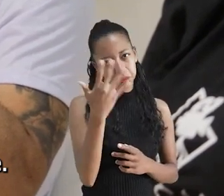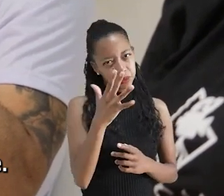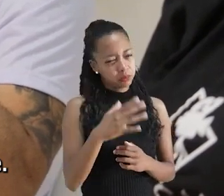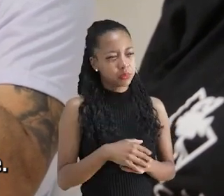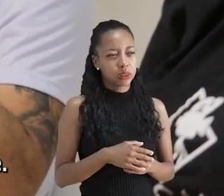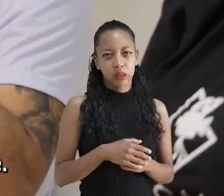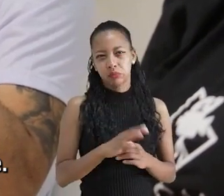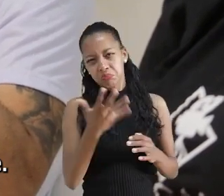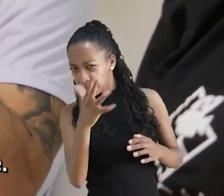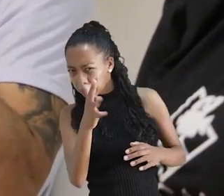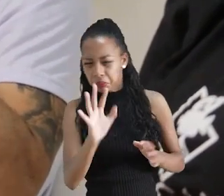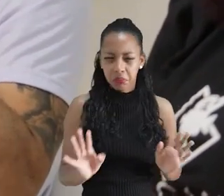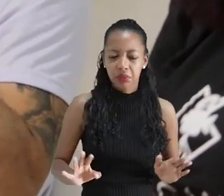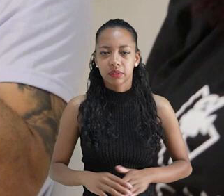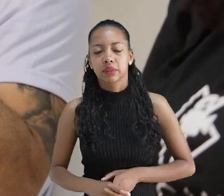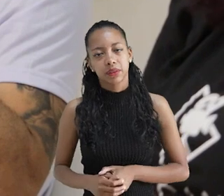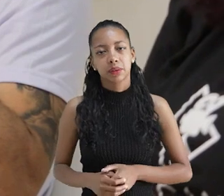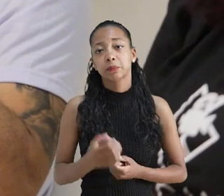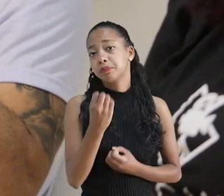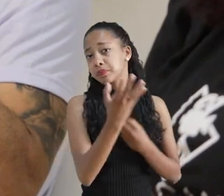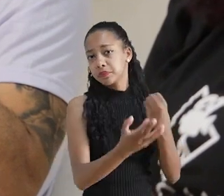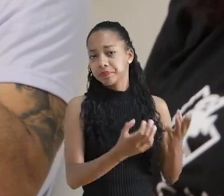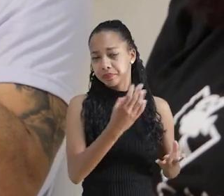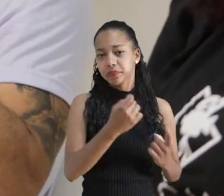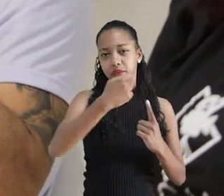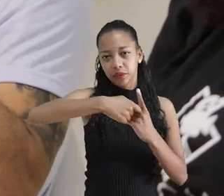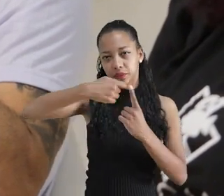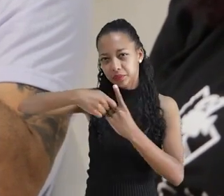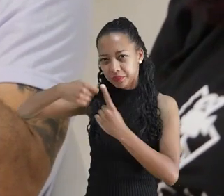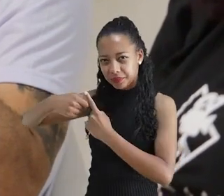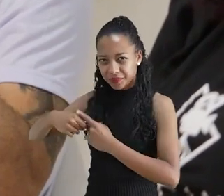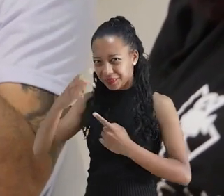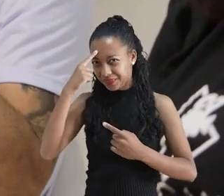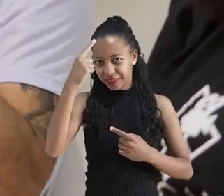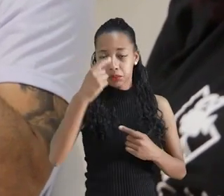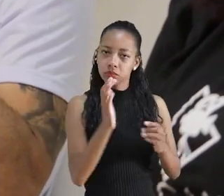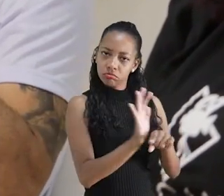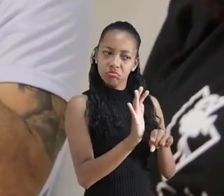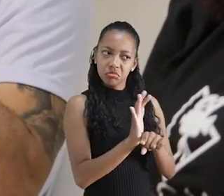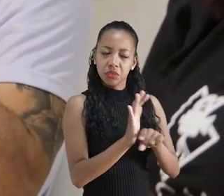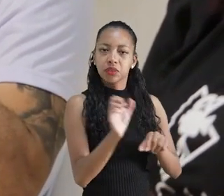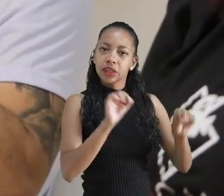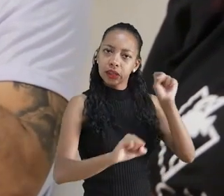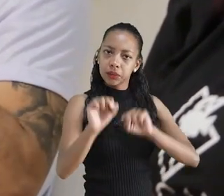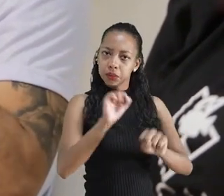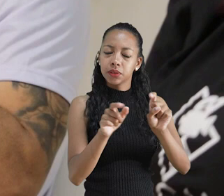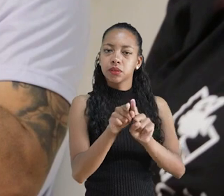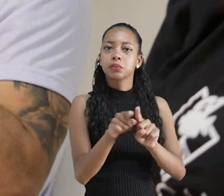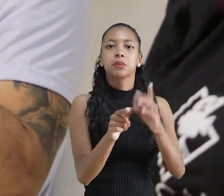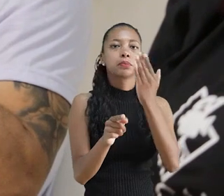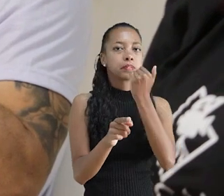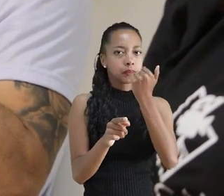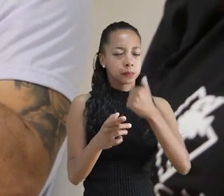Salv engano gente 1000 pessoas né durante esses meses de pandemia com essa ajuda alimentar e com essa ajuda com material de limpeza